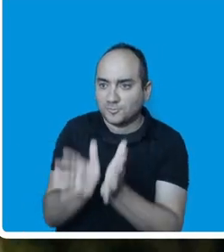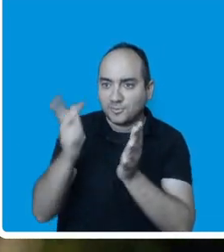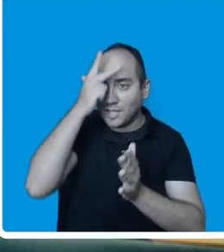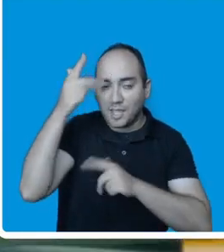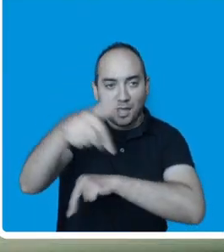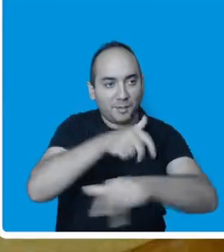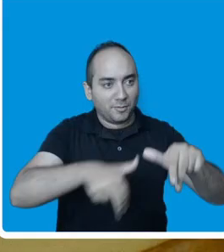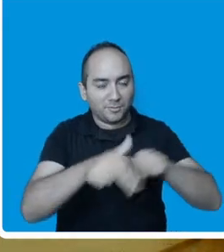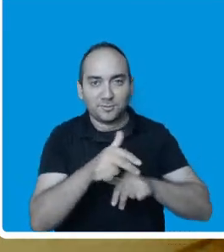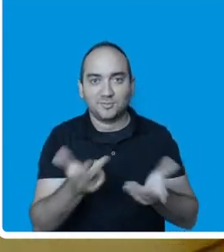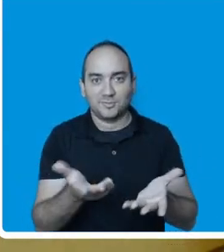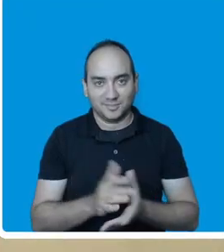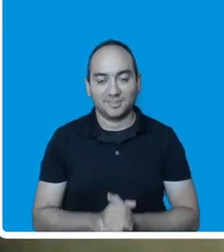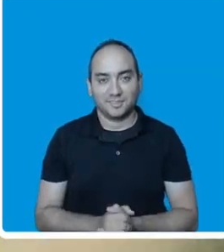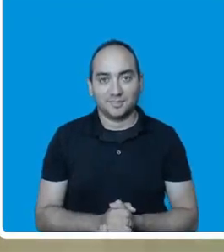Inspirar pessoas.